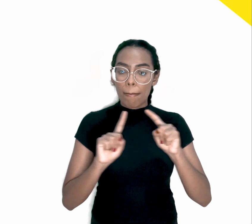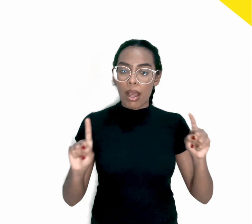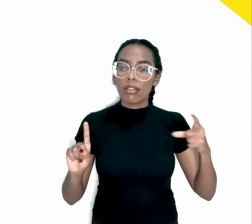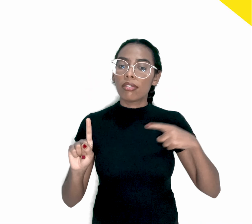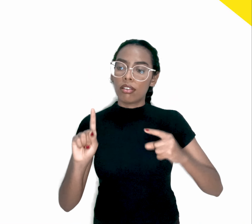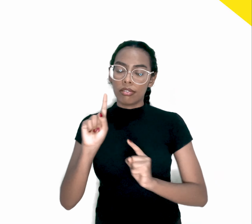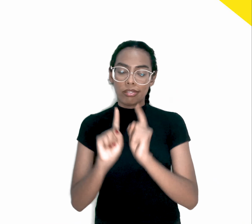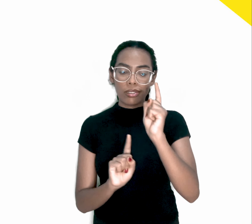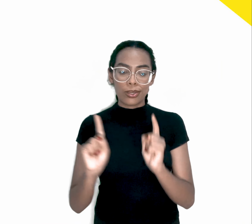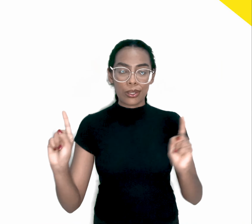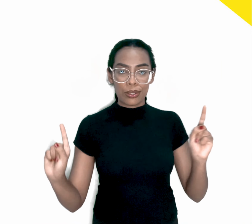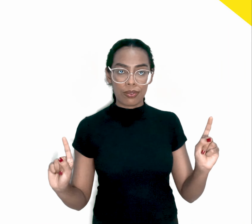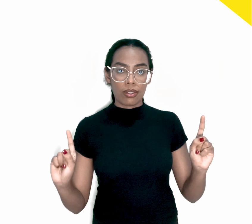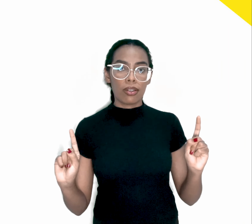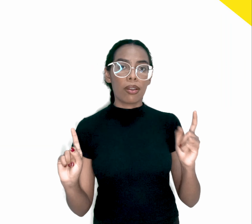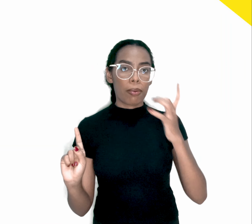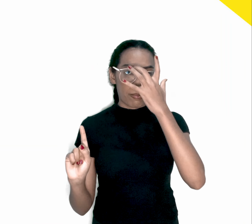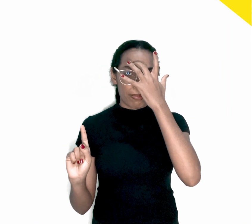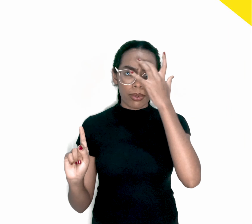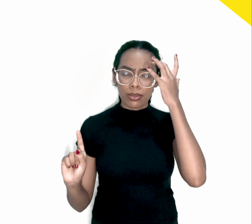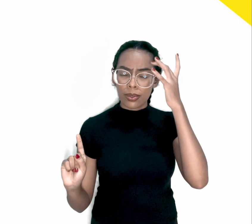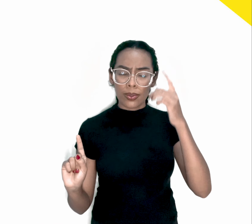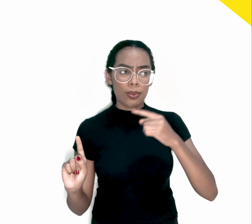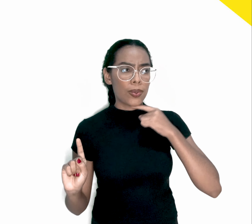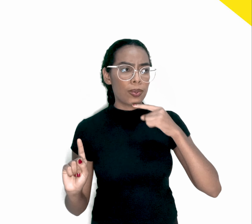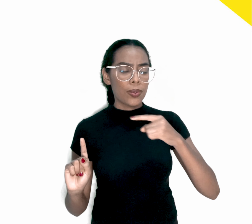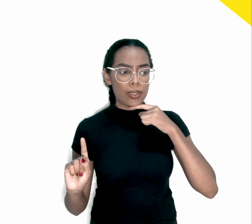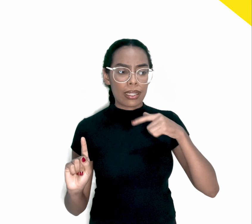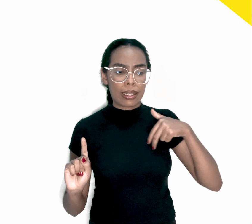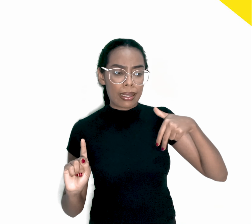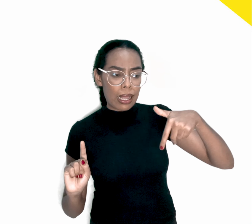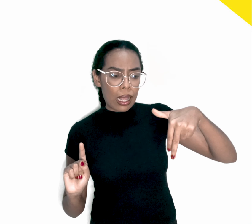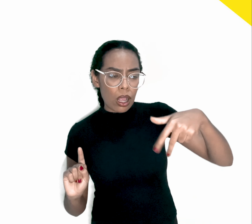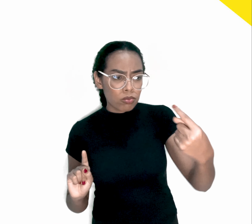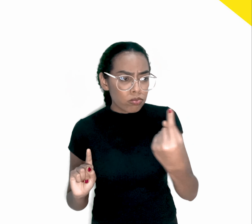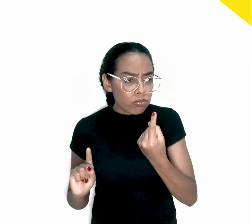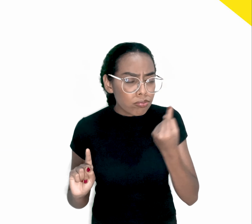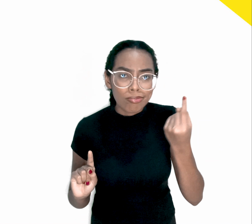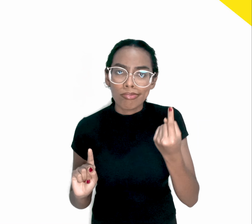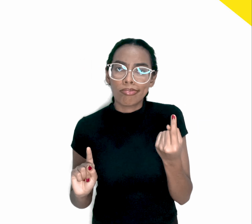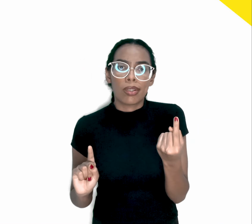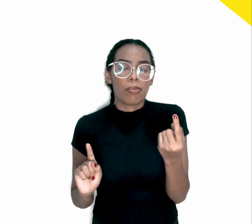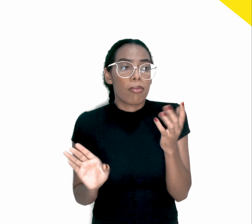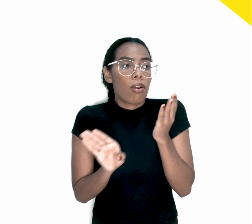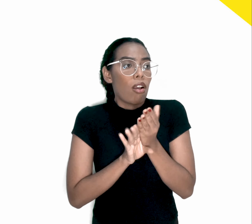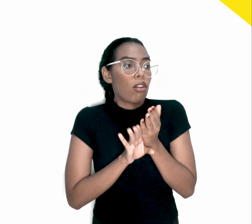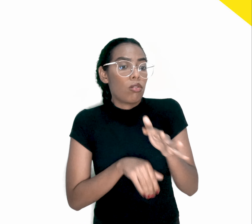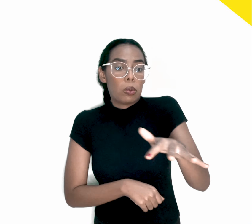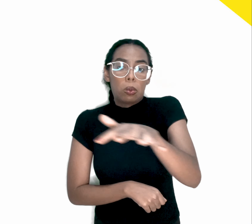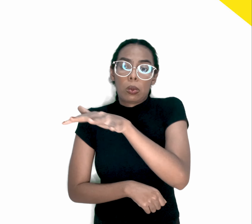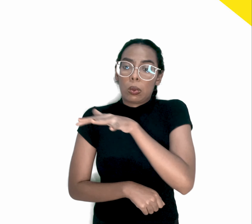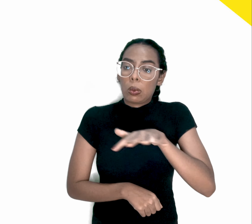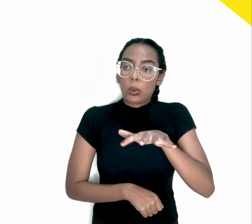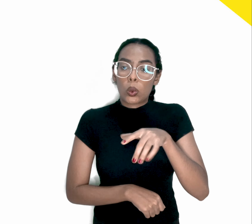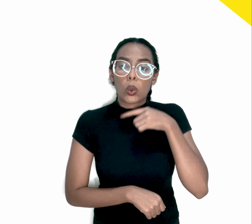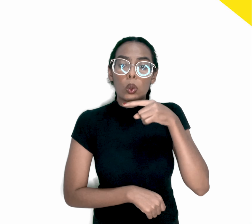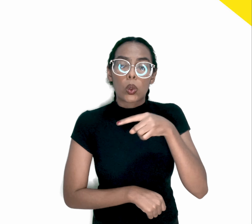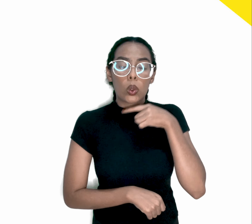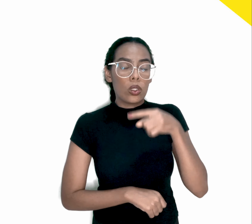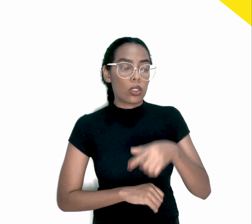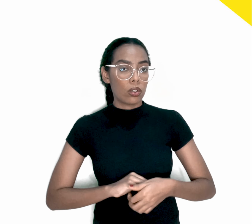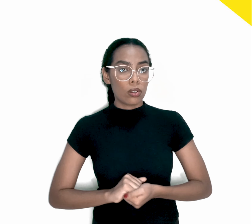Contudo, existem níveis de baixa visão Em que a pessoa não consegue andar sozinha Por não reconhecer o espaço